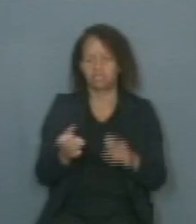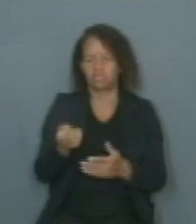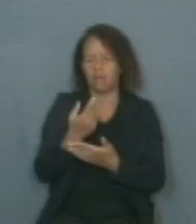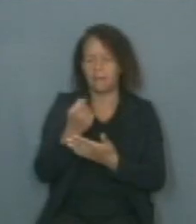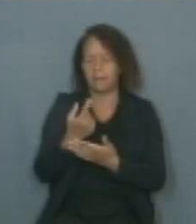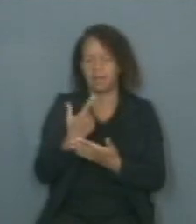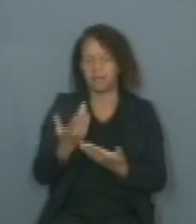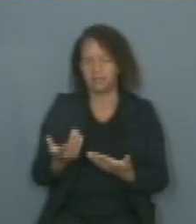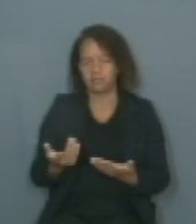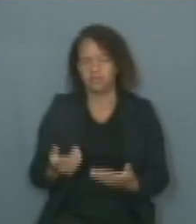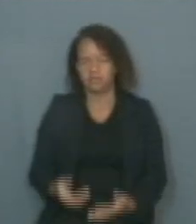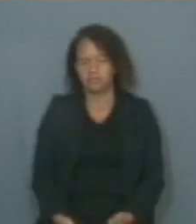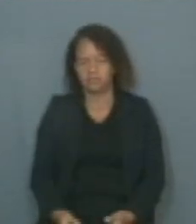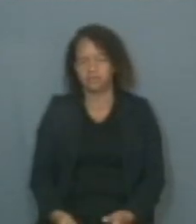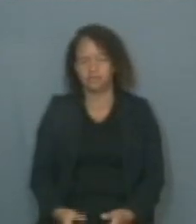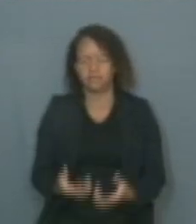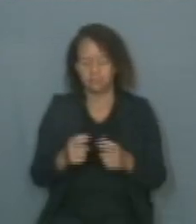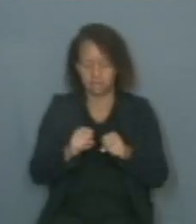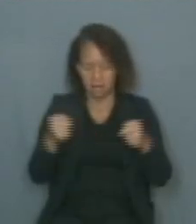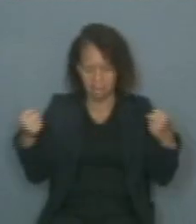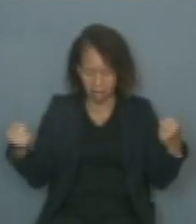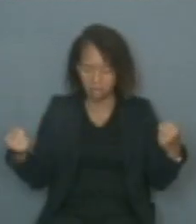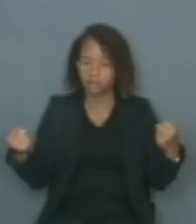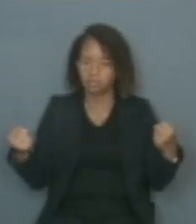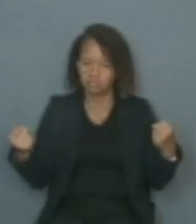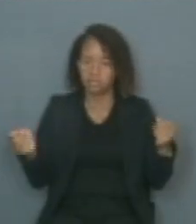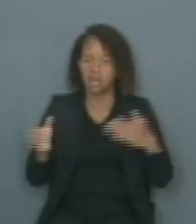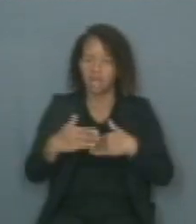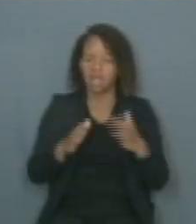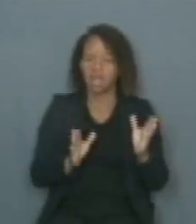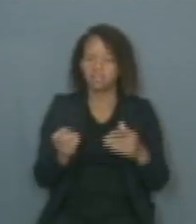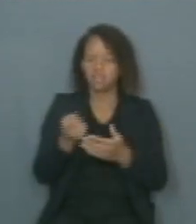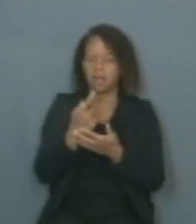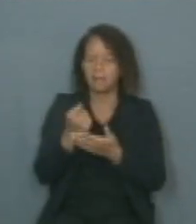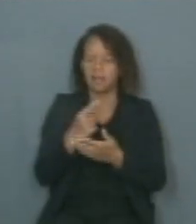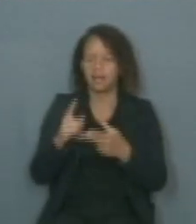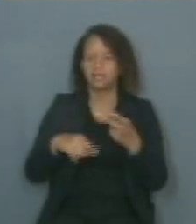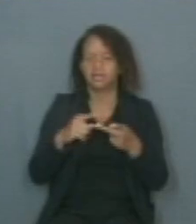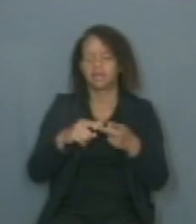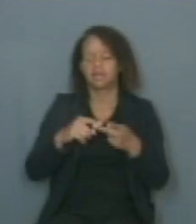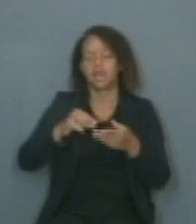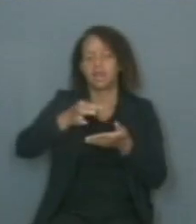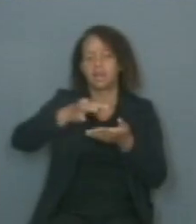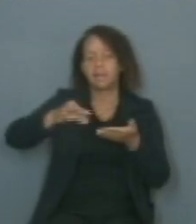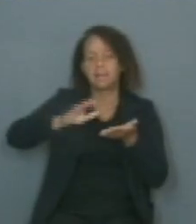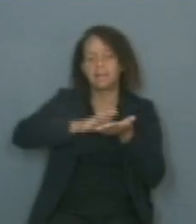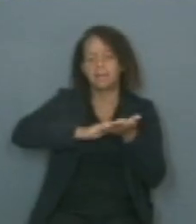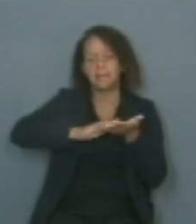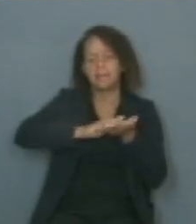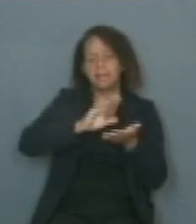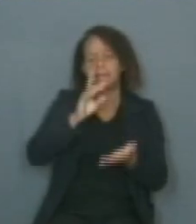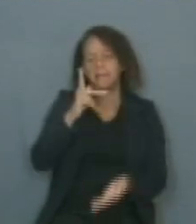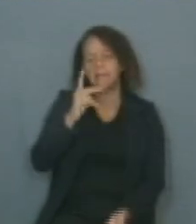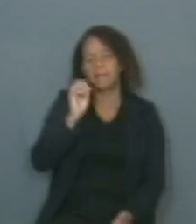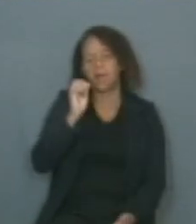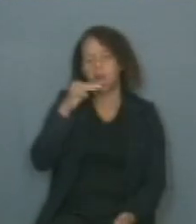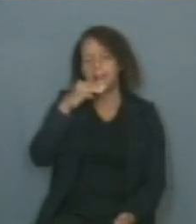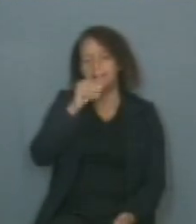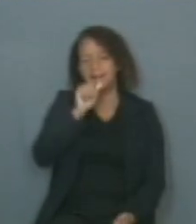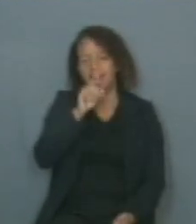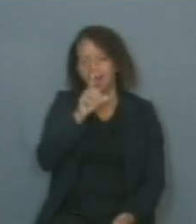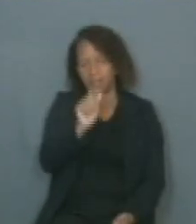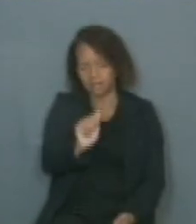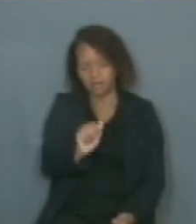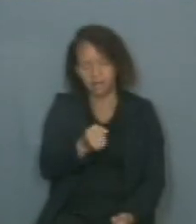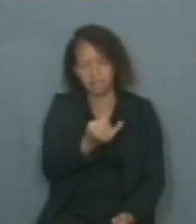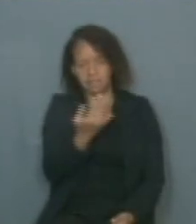parte externa que estavam abertas. Caixa de remédio, caixa de pomada, tudo aberta, ou seja, diversas